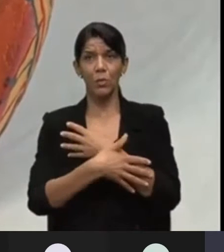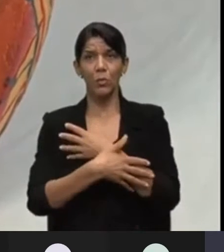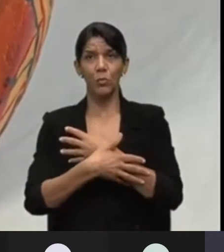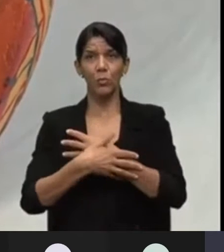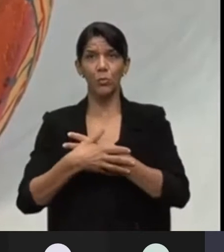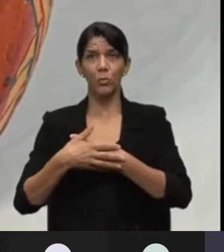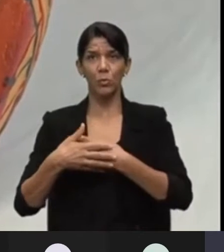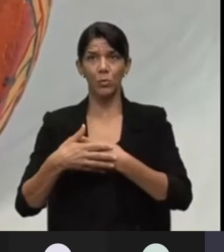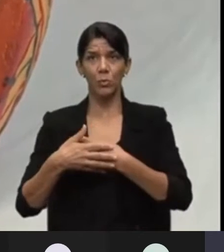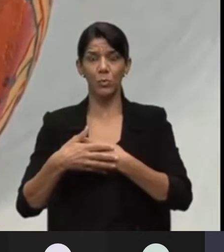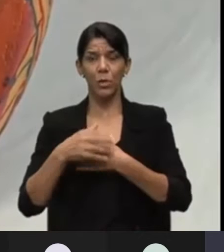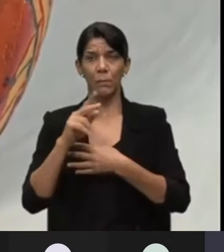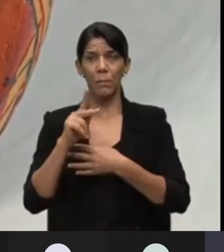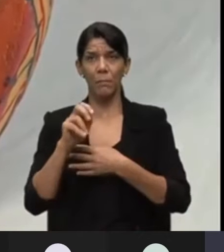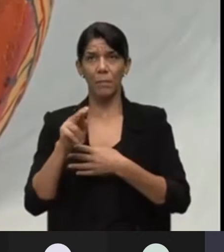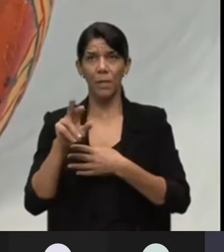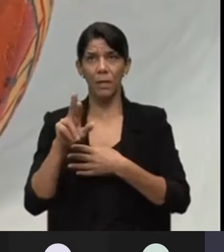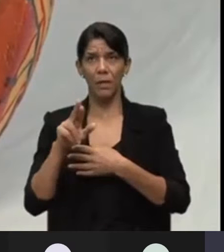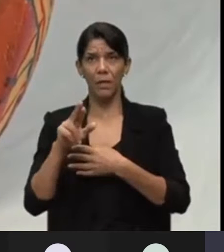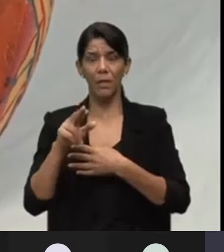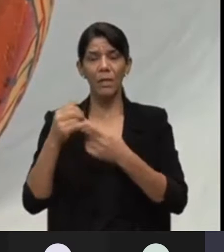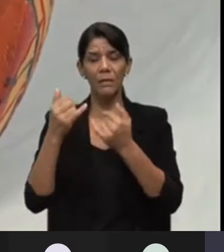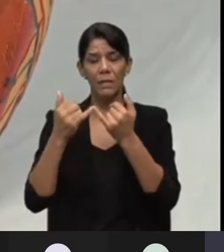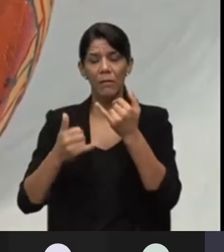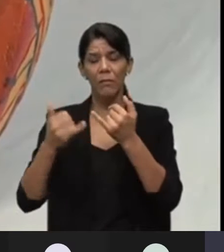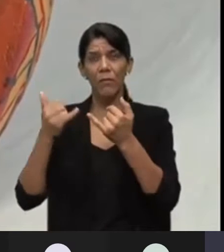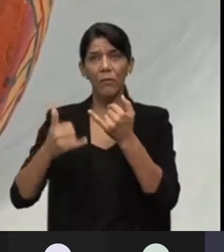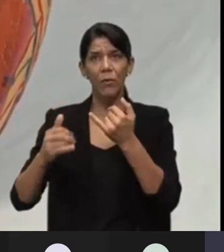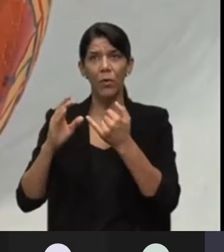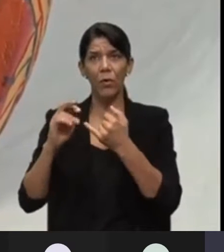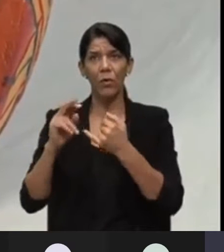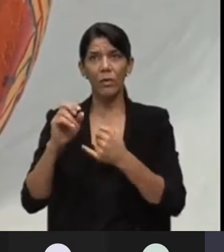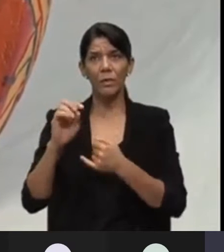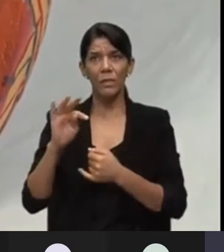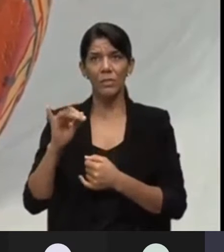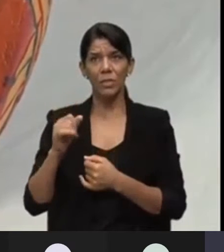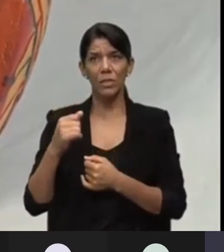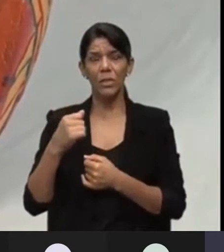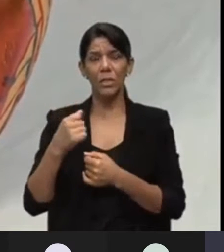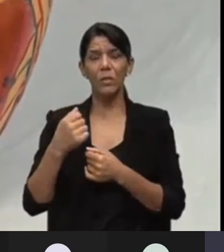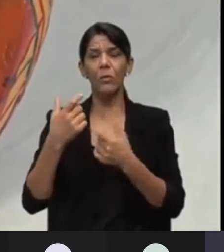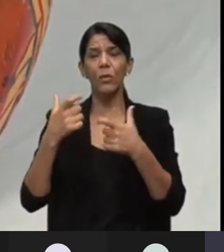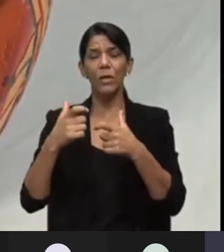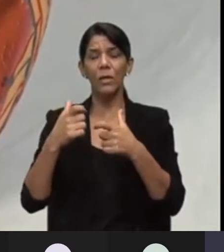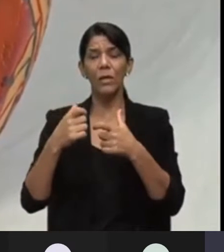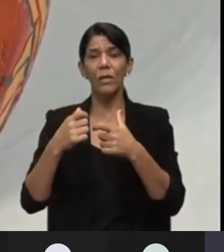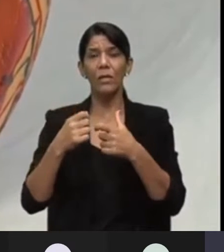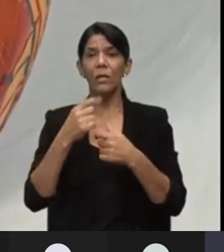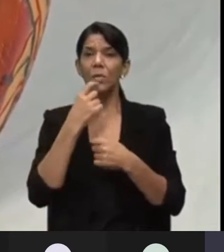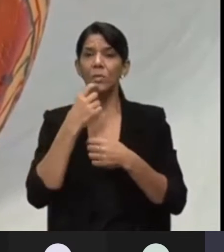músculos, aí os músculos papilares, as cordas tendíneas, né? E aí por onde o sangue vai fluir, né? E daí